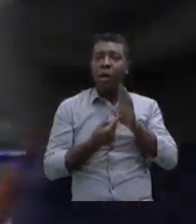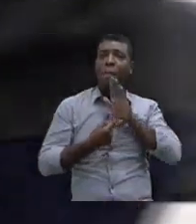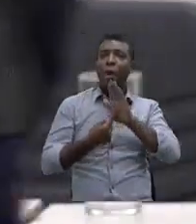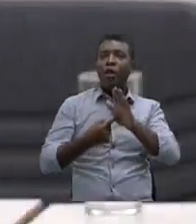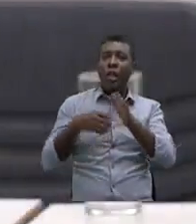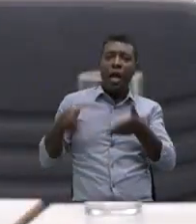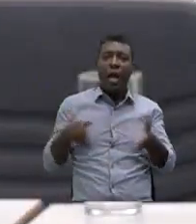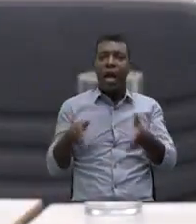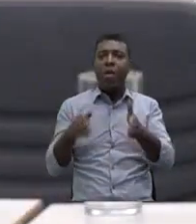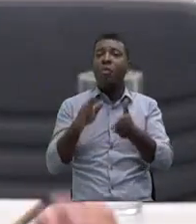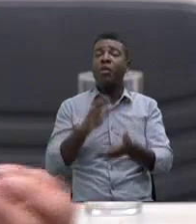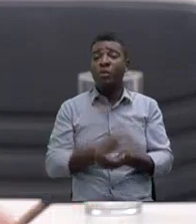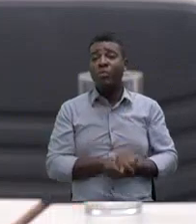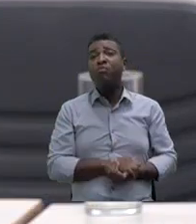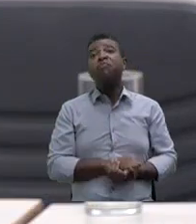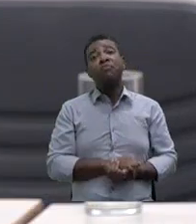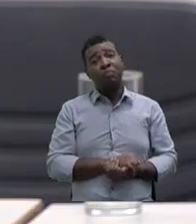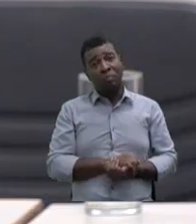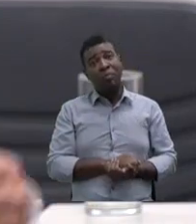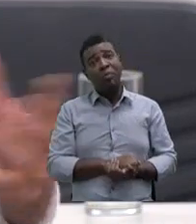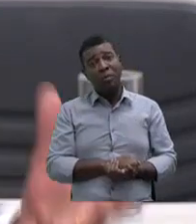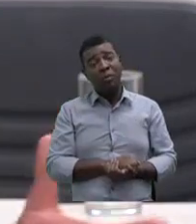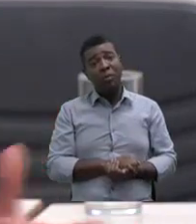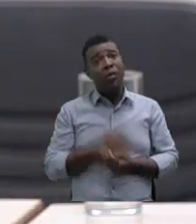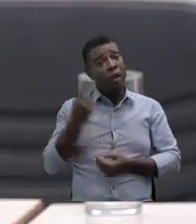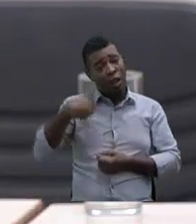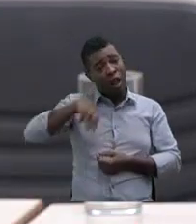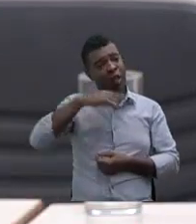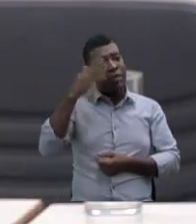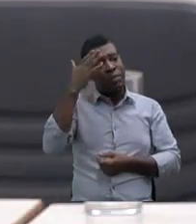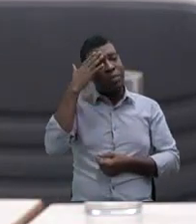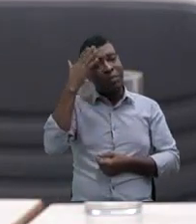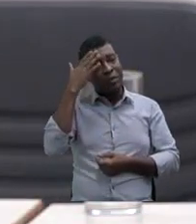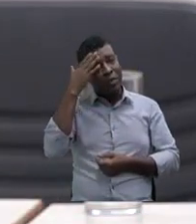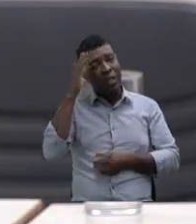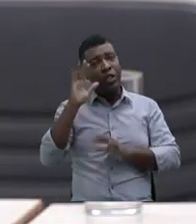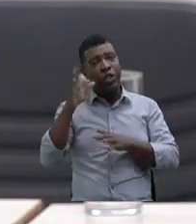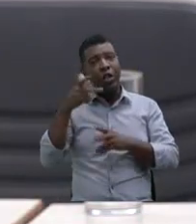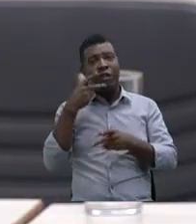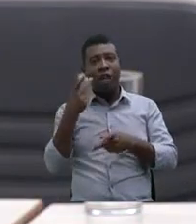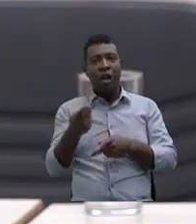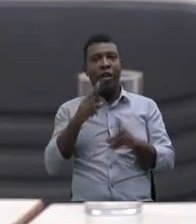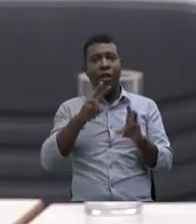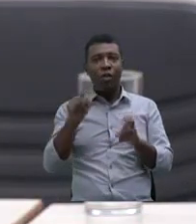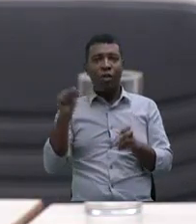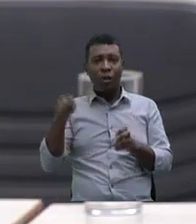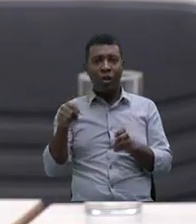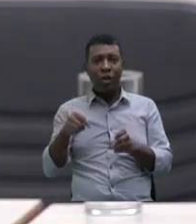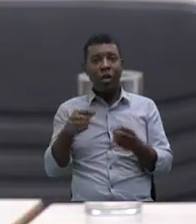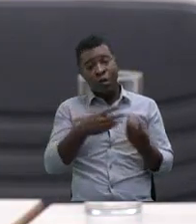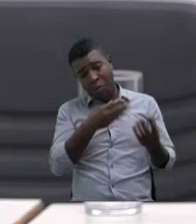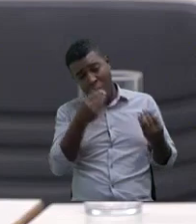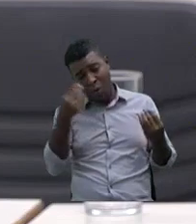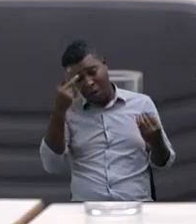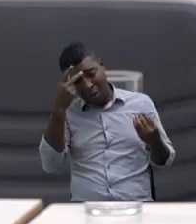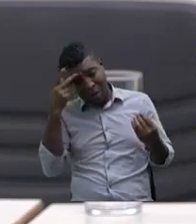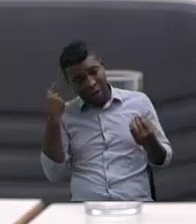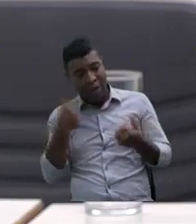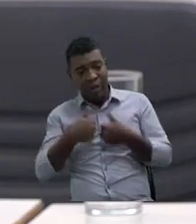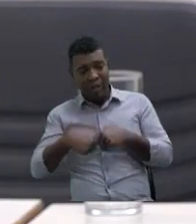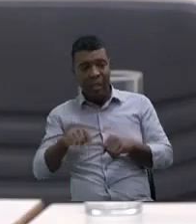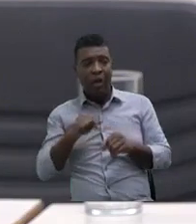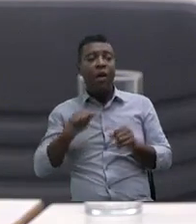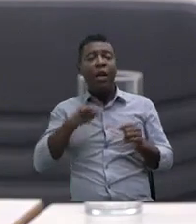caminhos. Nós sabemos que, já foi dito aqui, que muitas pessoas que compõem a área cultural do Estado